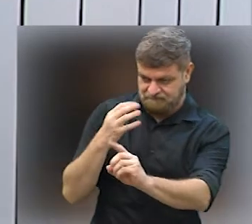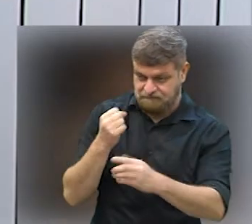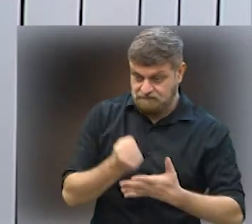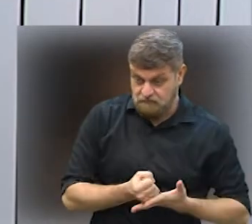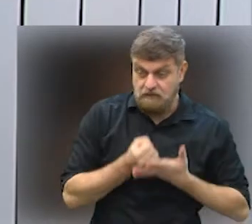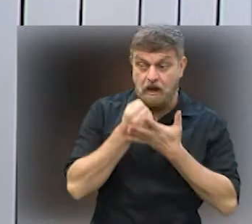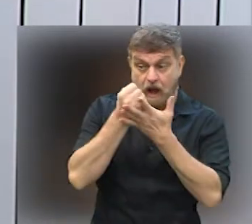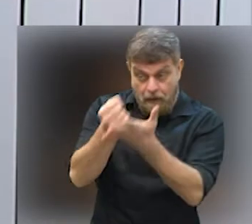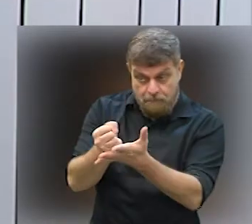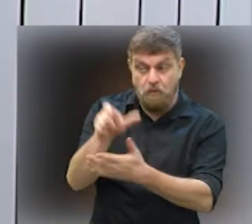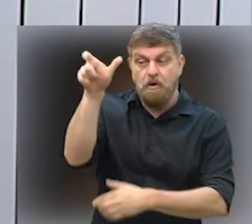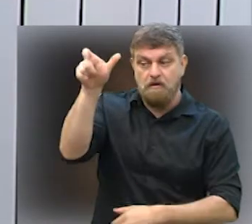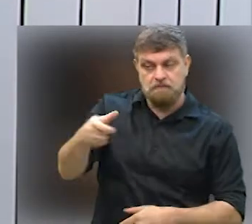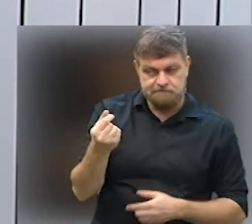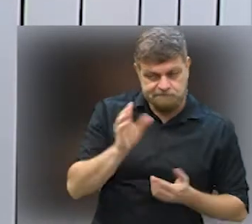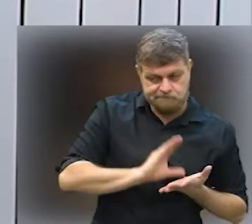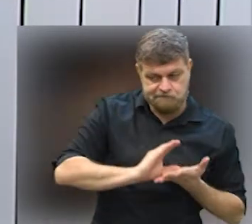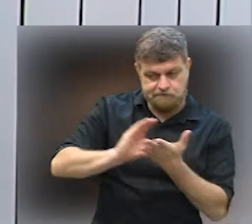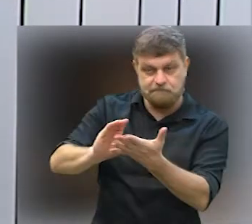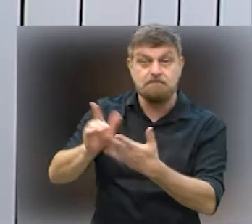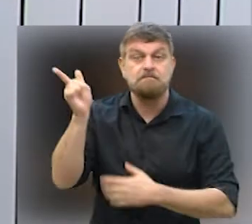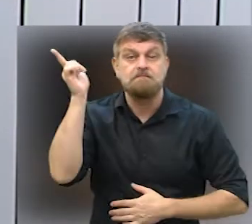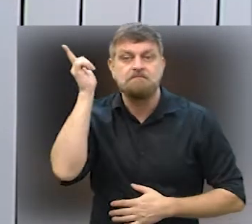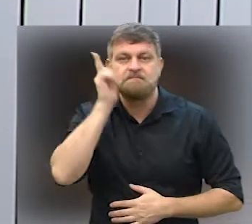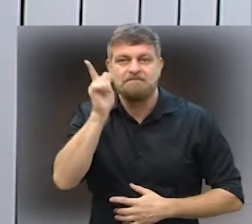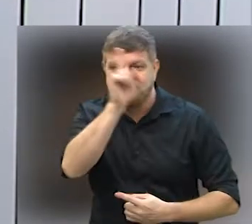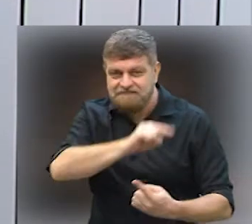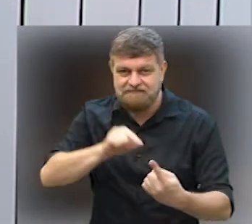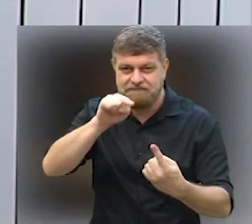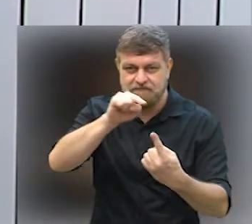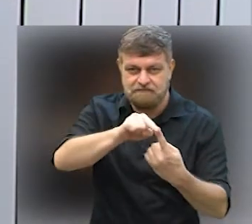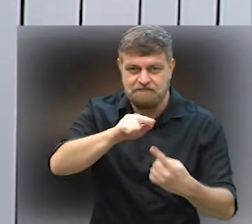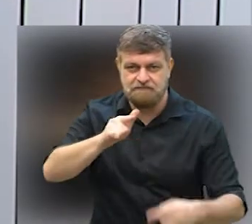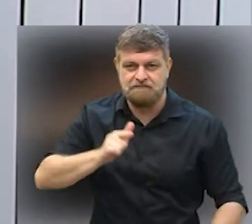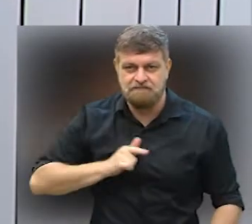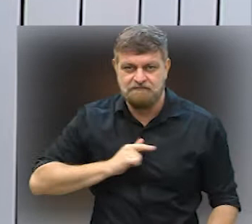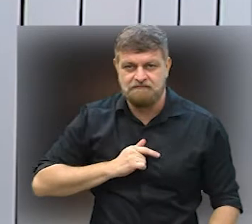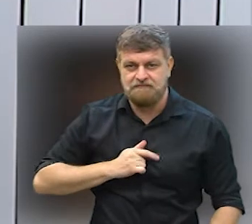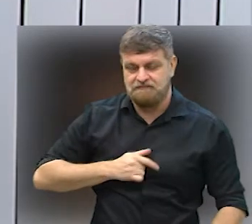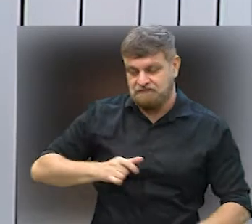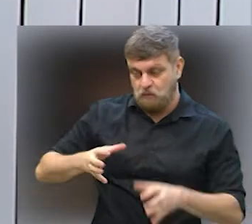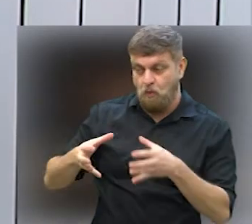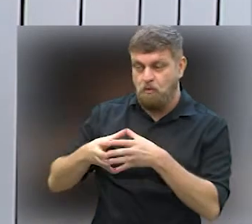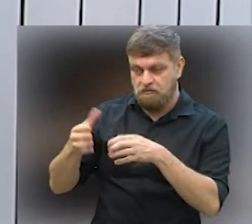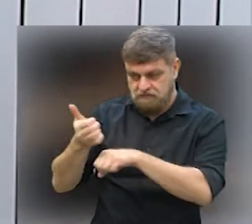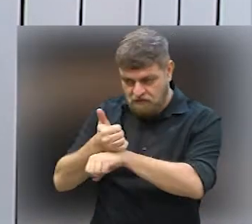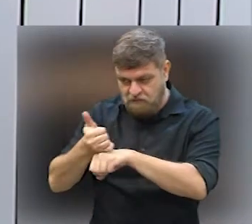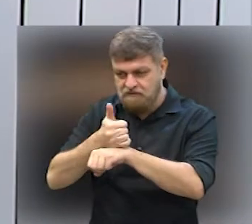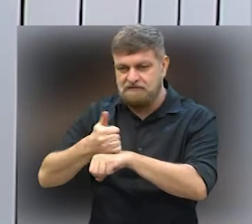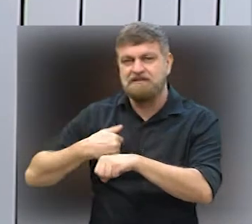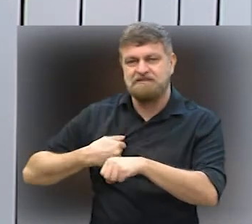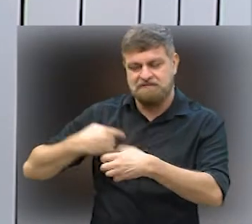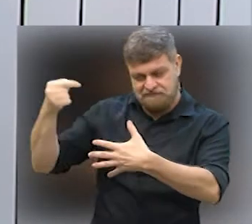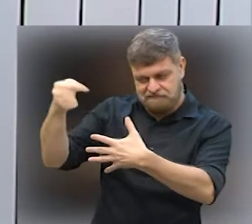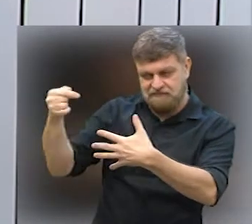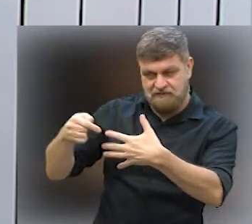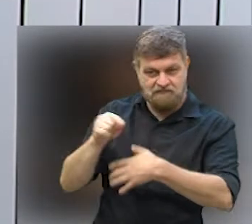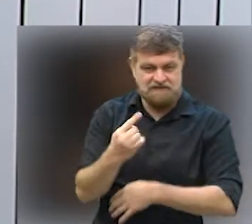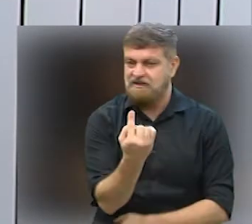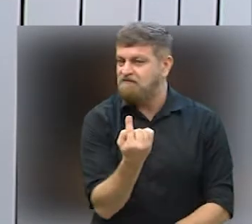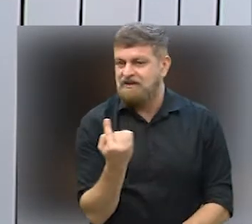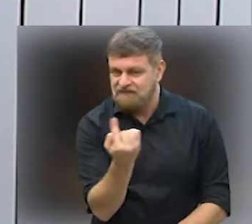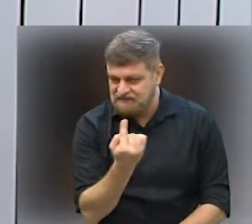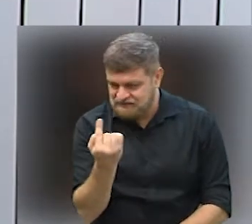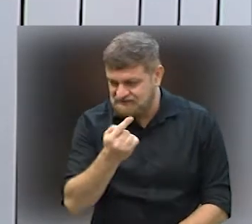este aporte que você teve para conseguir este objetivo seu e também de toda uma equipe que já a gente vai falar. Porque você não